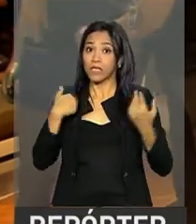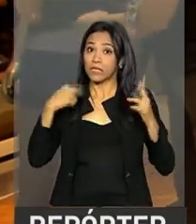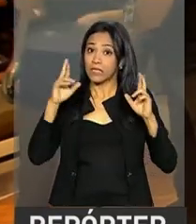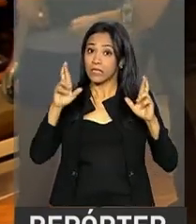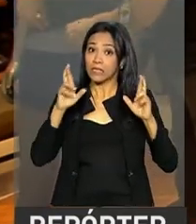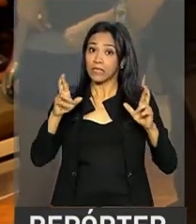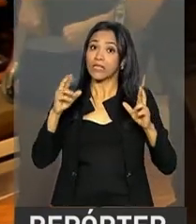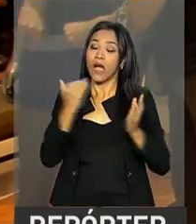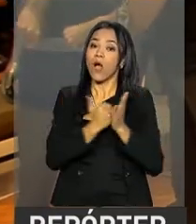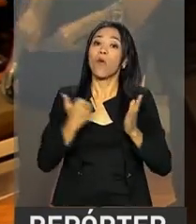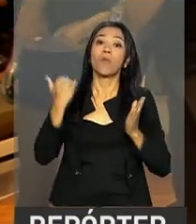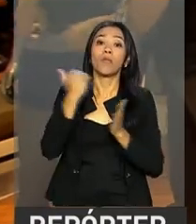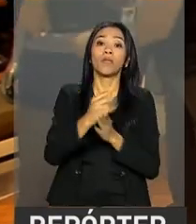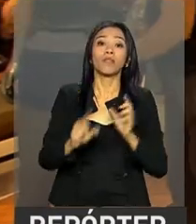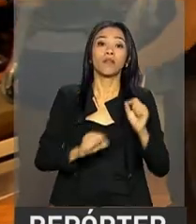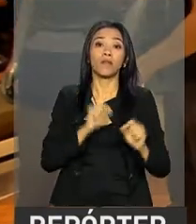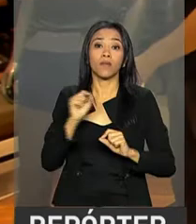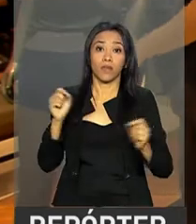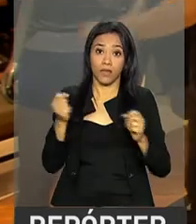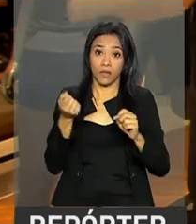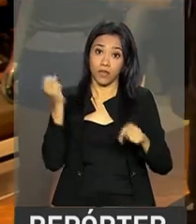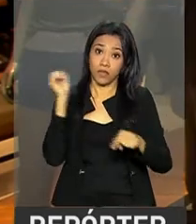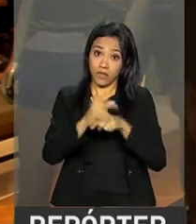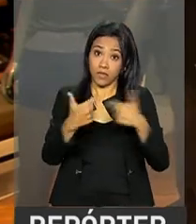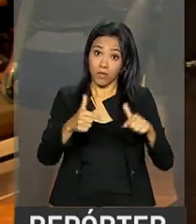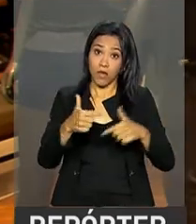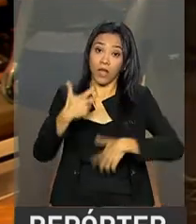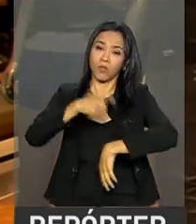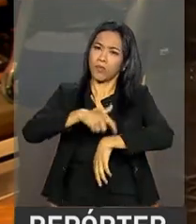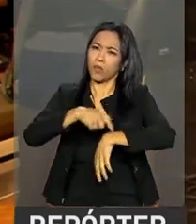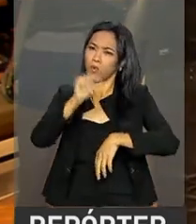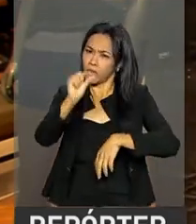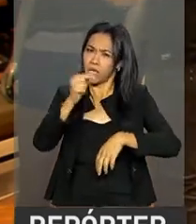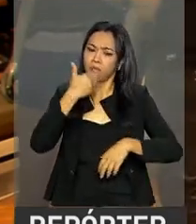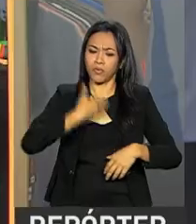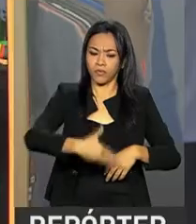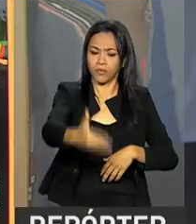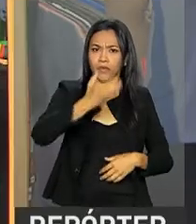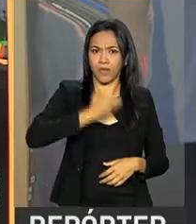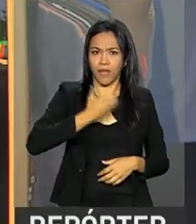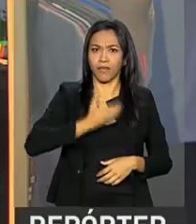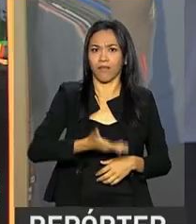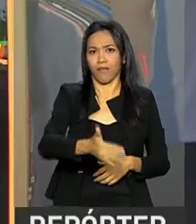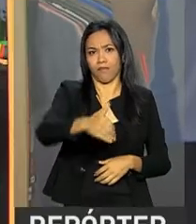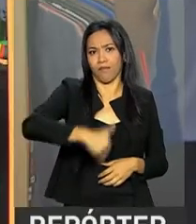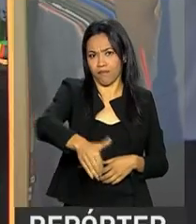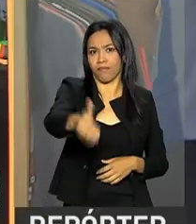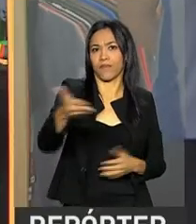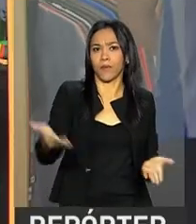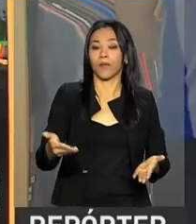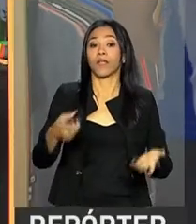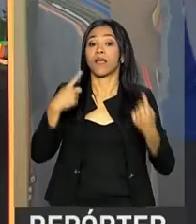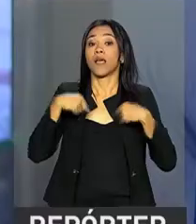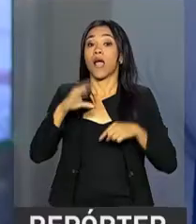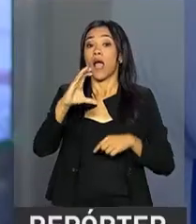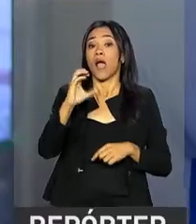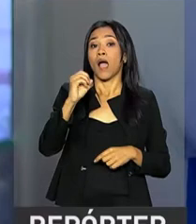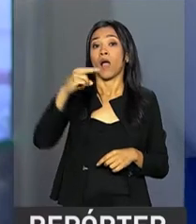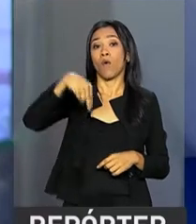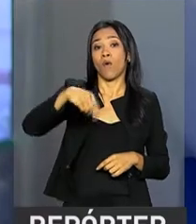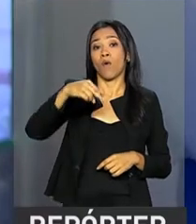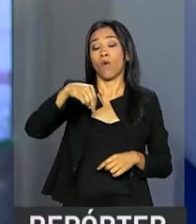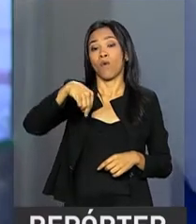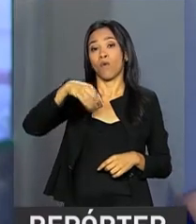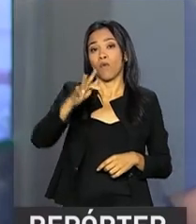de aumento da oferta de empregos temporários no natal deste ano a expectativa da confederação nacional do